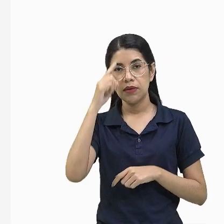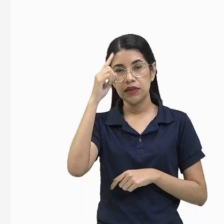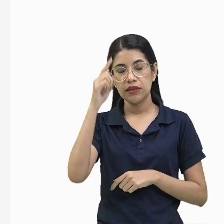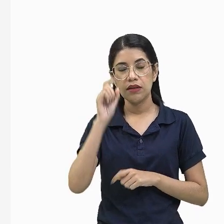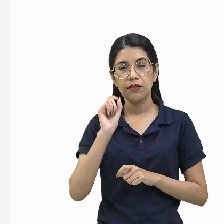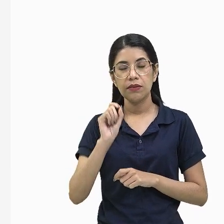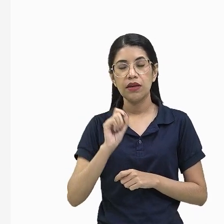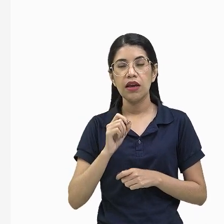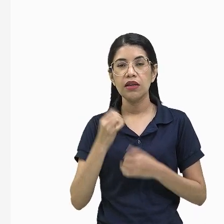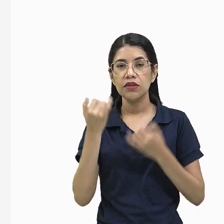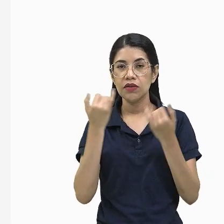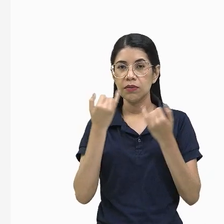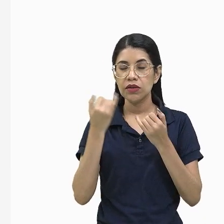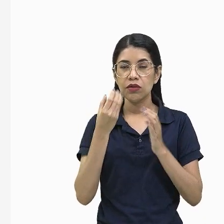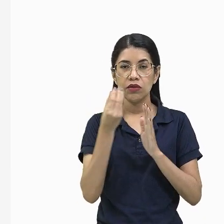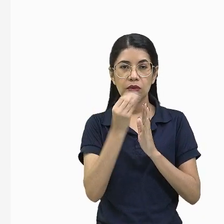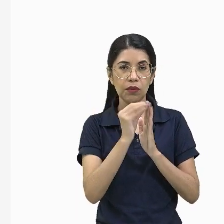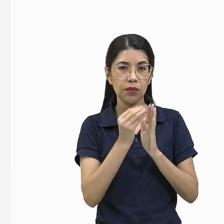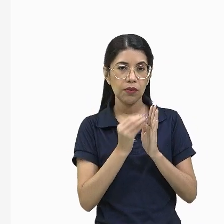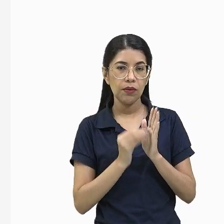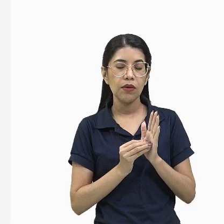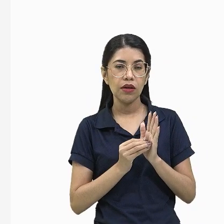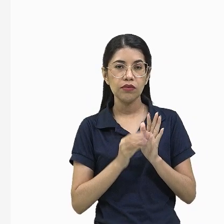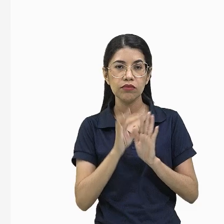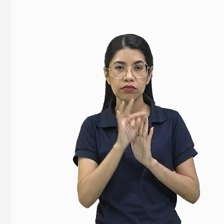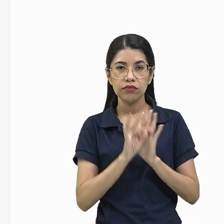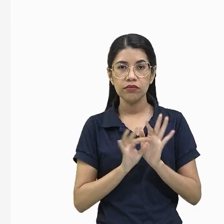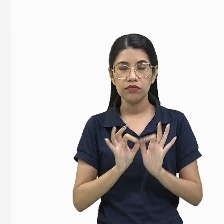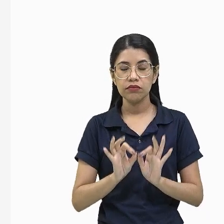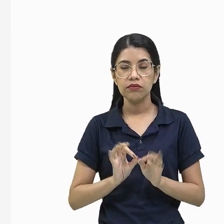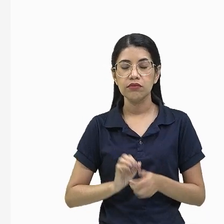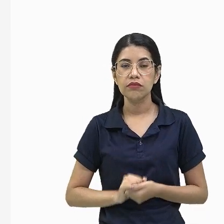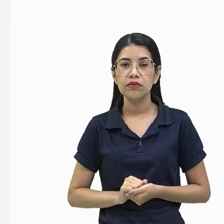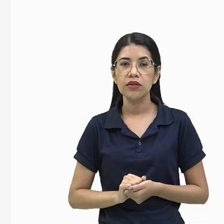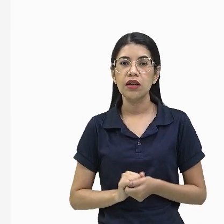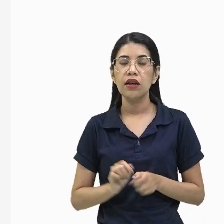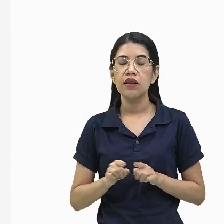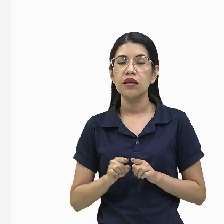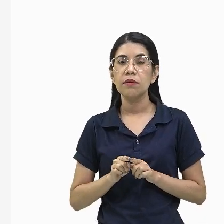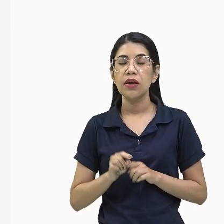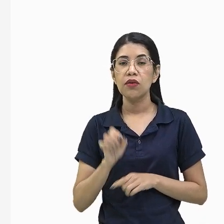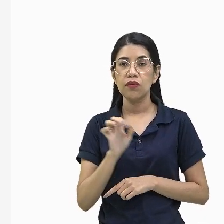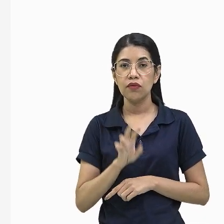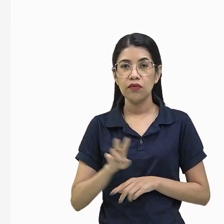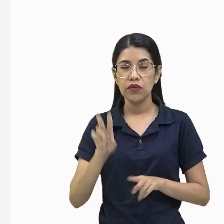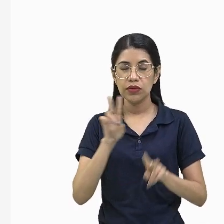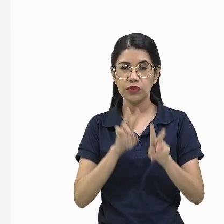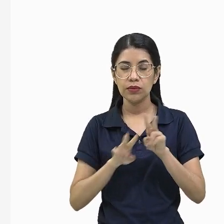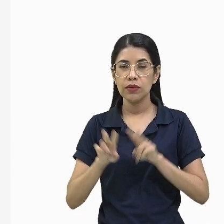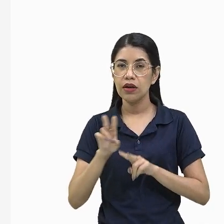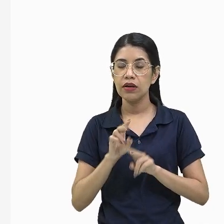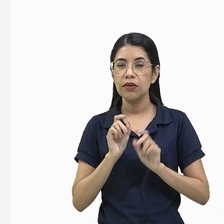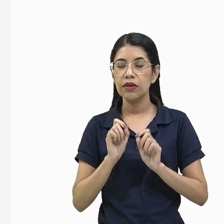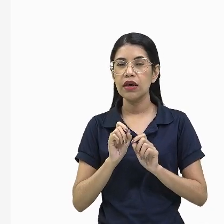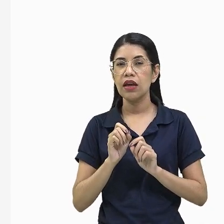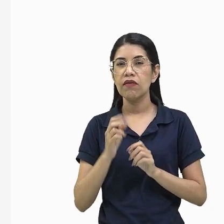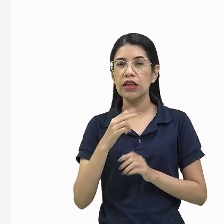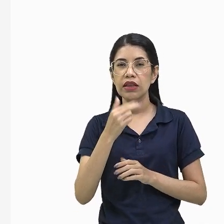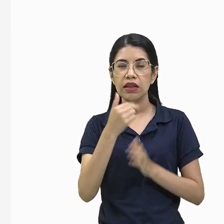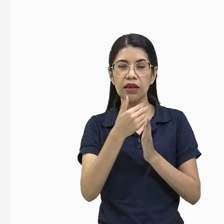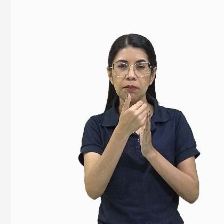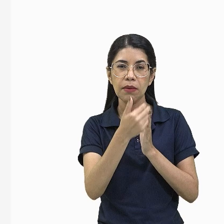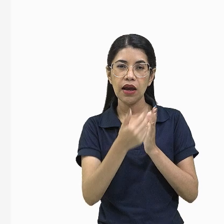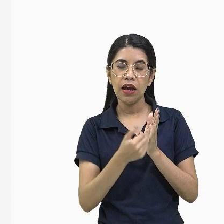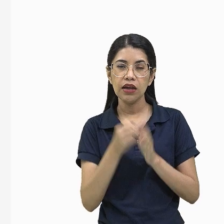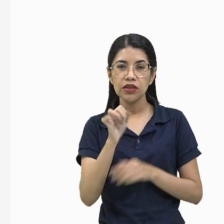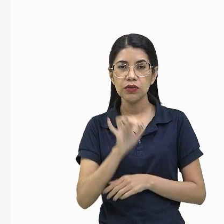que devem ser colocadas aí no texto curto. E os elementos visuais, o que vamos desenhar ou qual